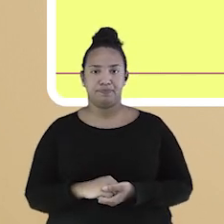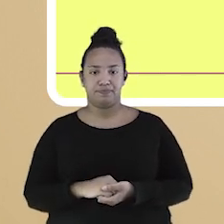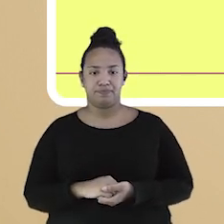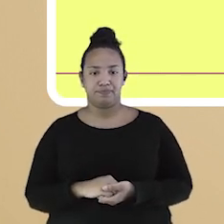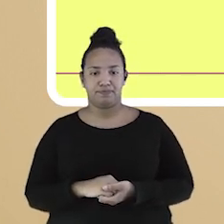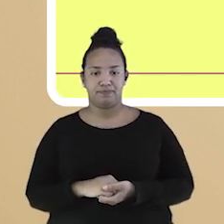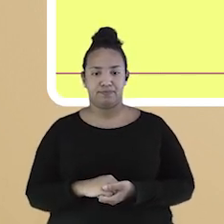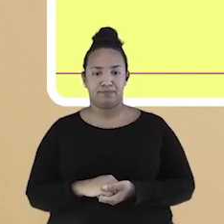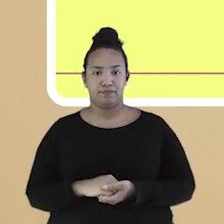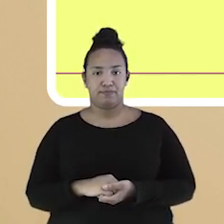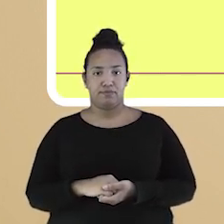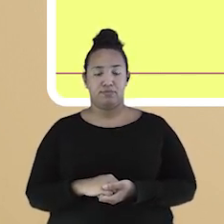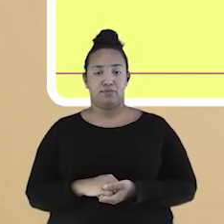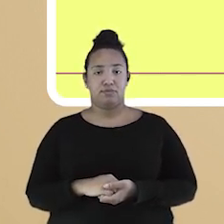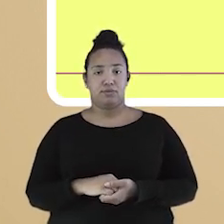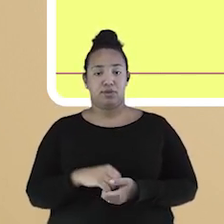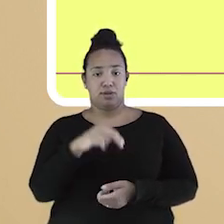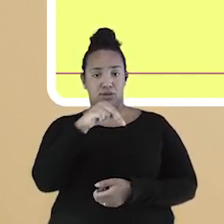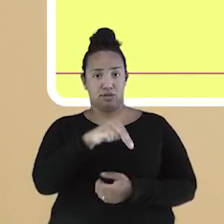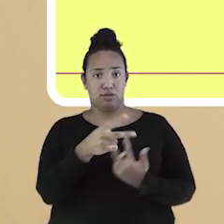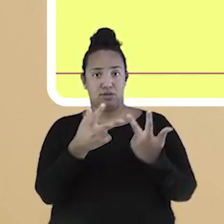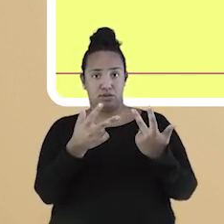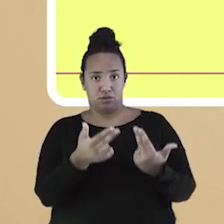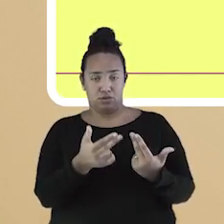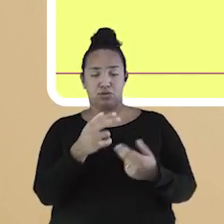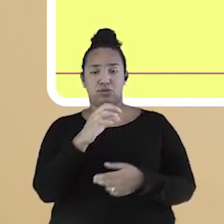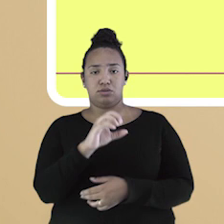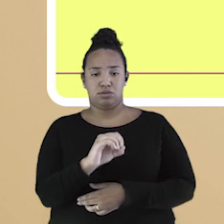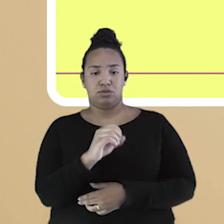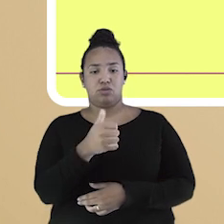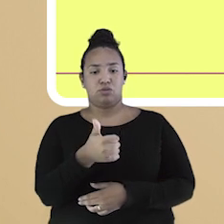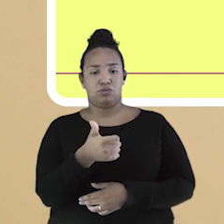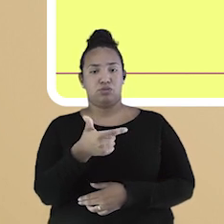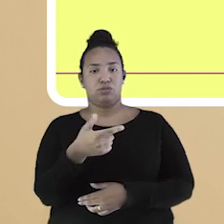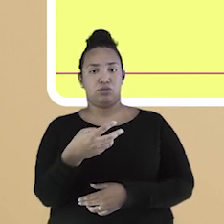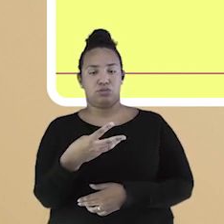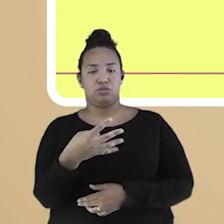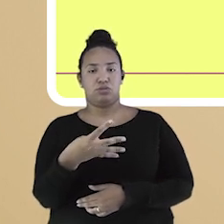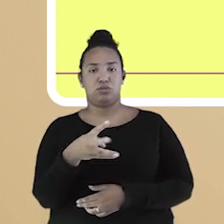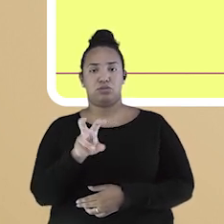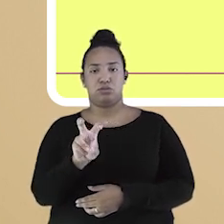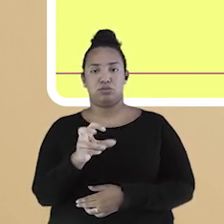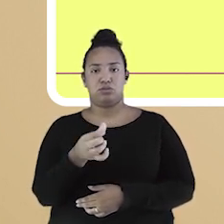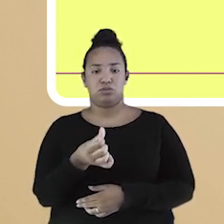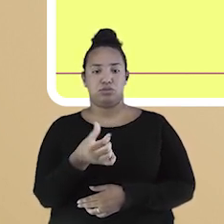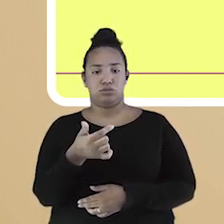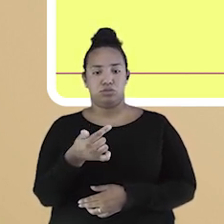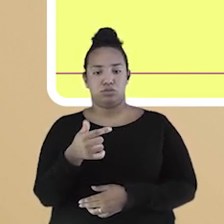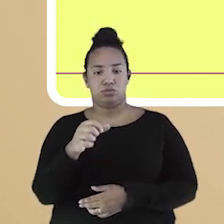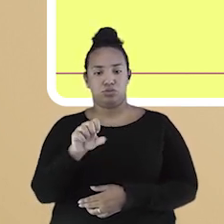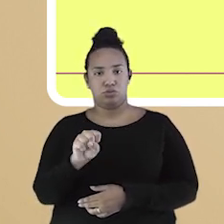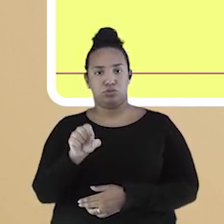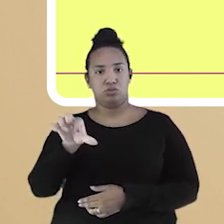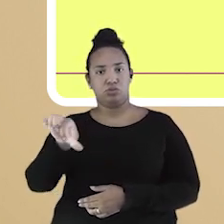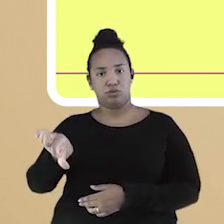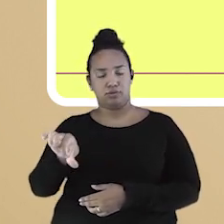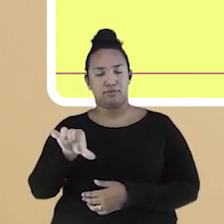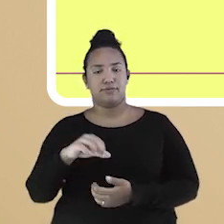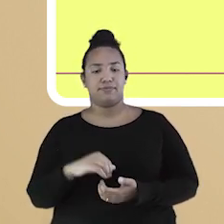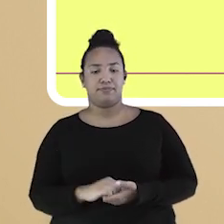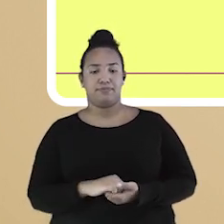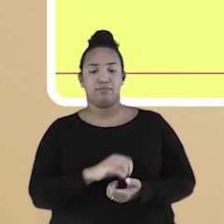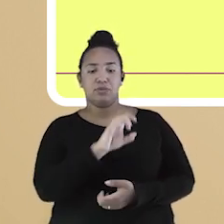N igual a 0, 1, 2, 3, 4, 5, 6, 7, 8. Cada elemento